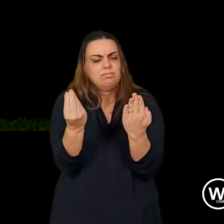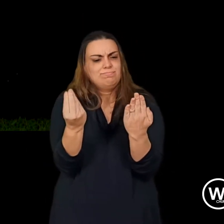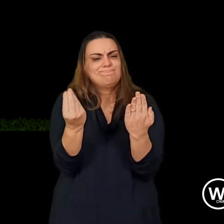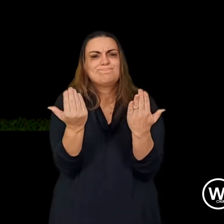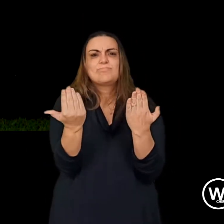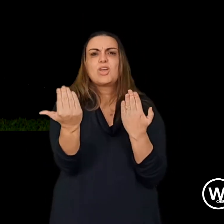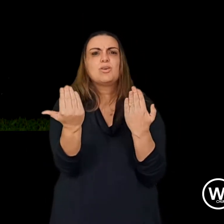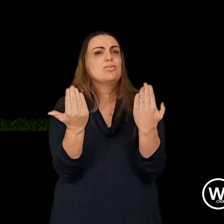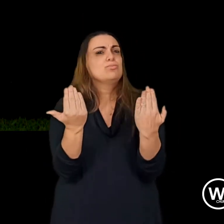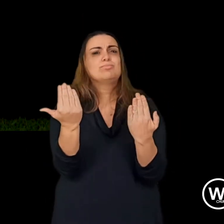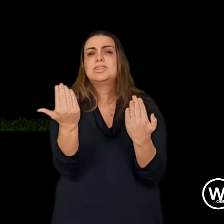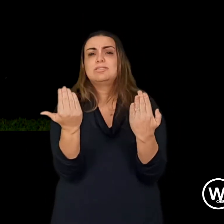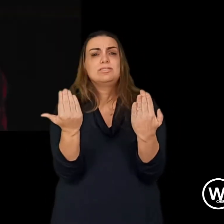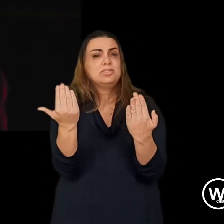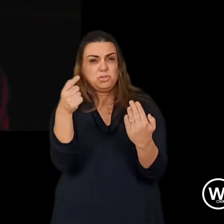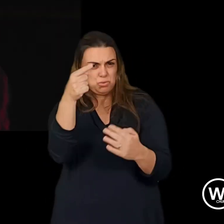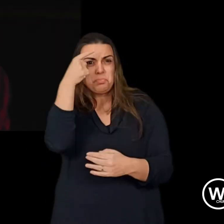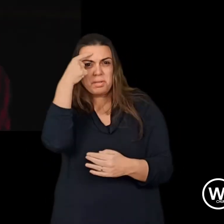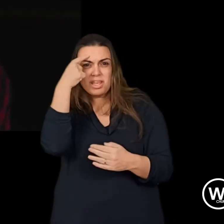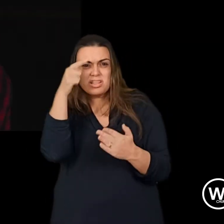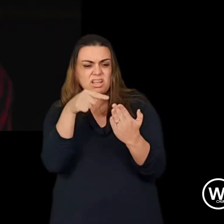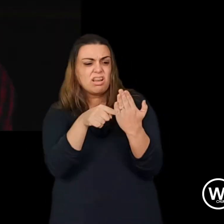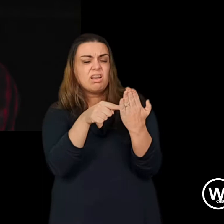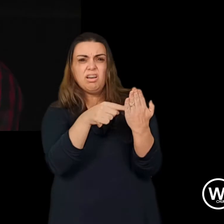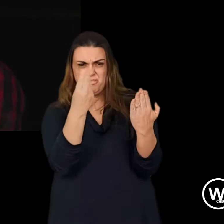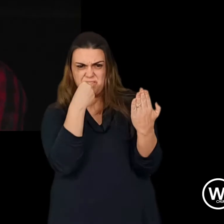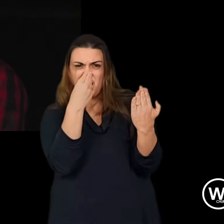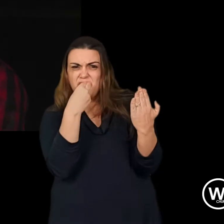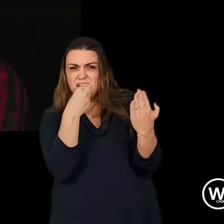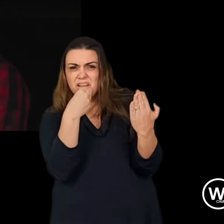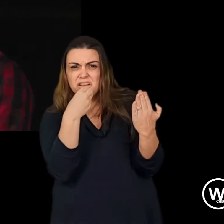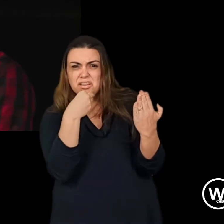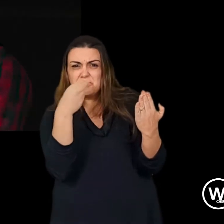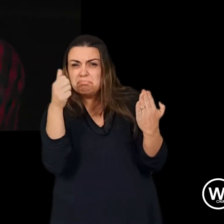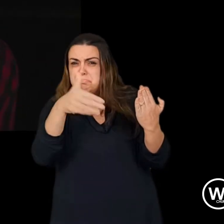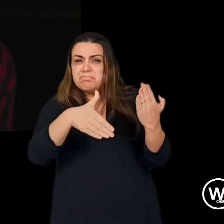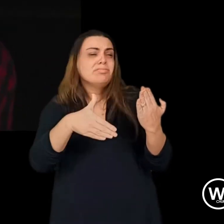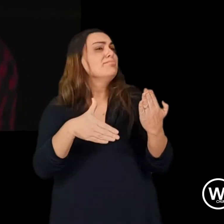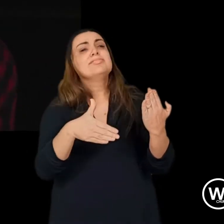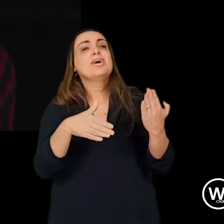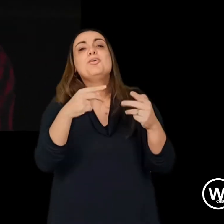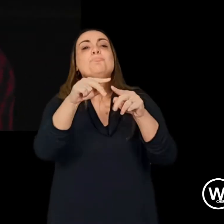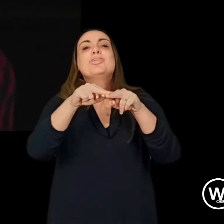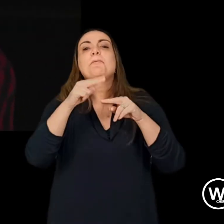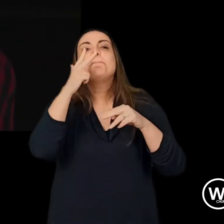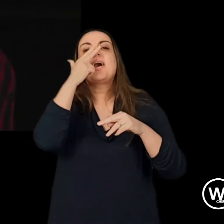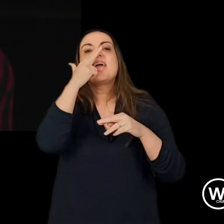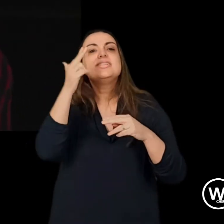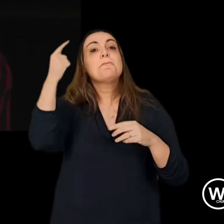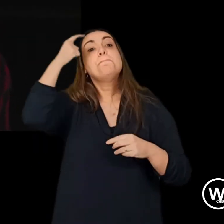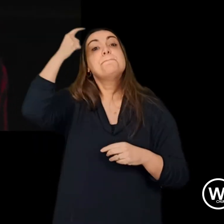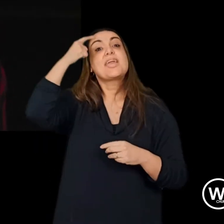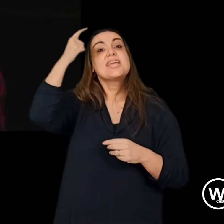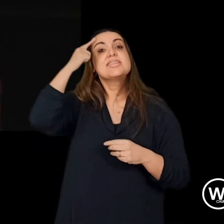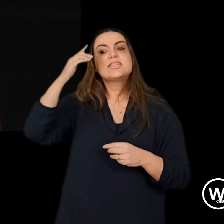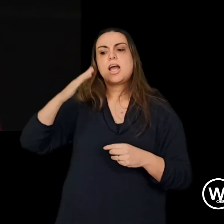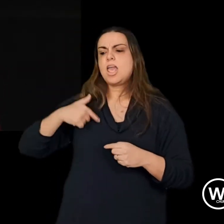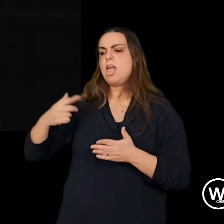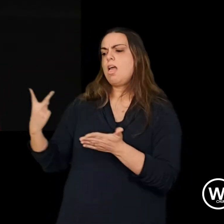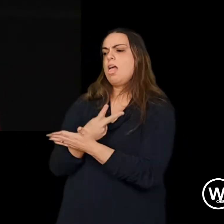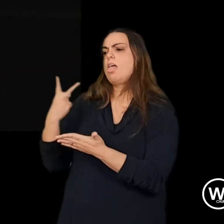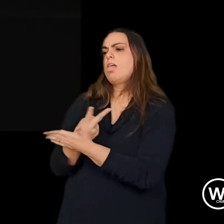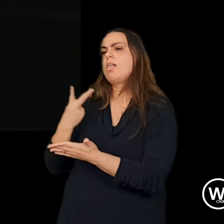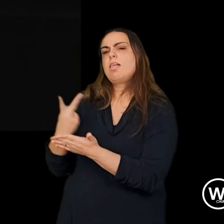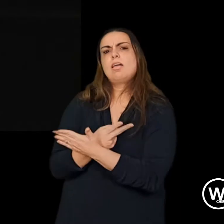questionável. Se tornará também uma palavra frágil. Porque as pessoas avaliam a palavra de Deus a partir dos seus